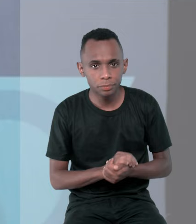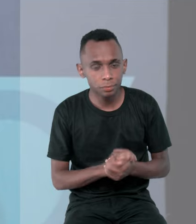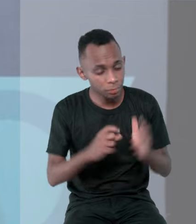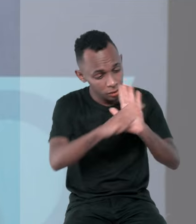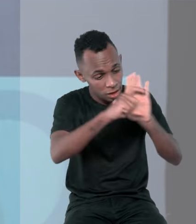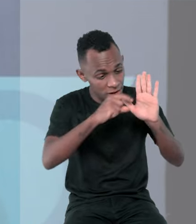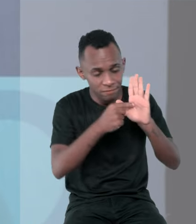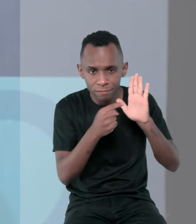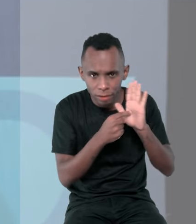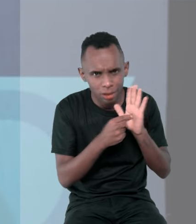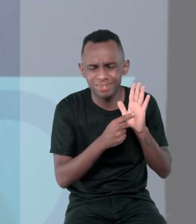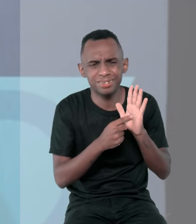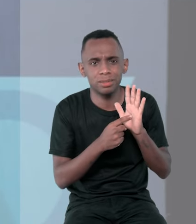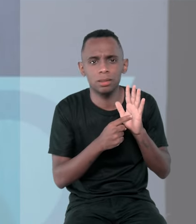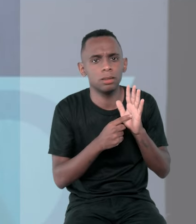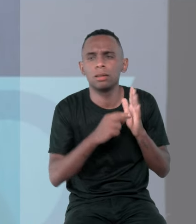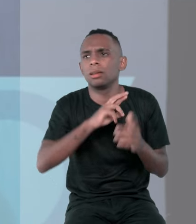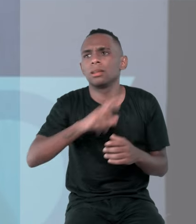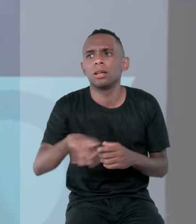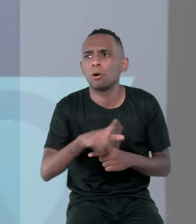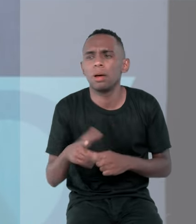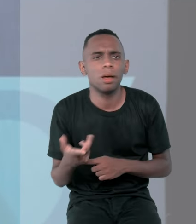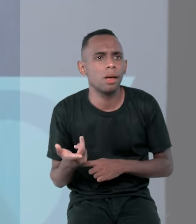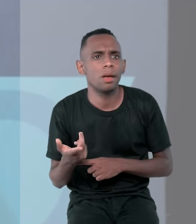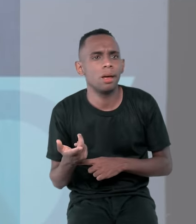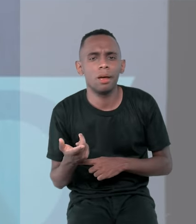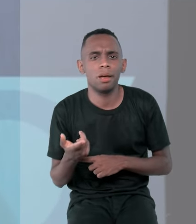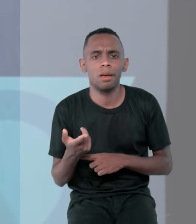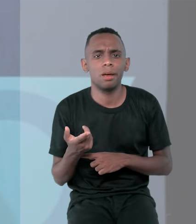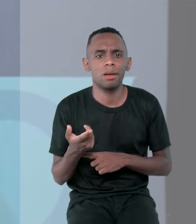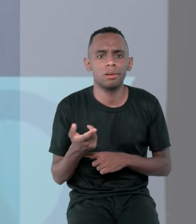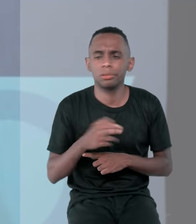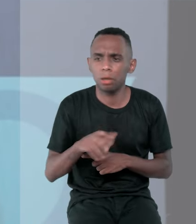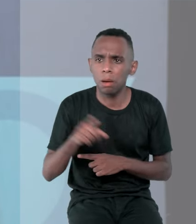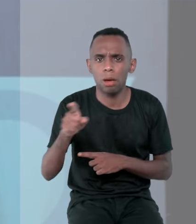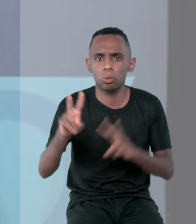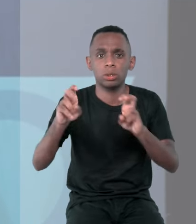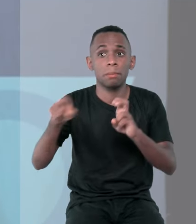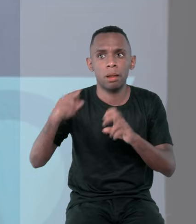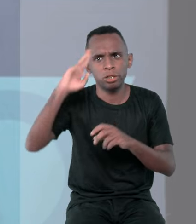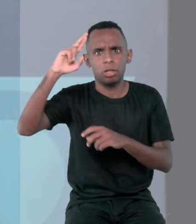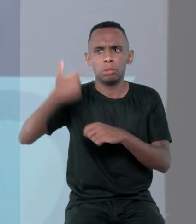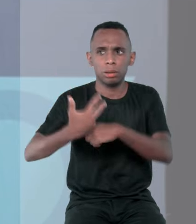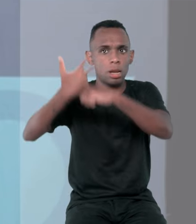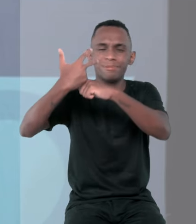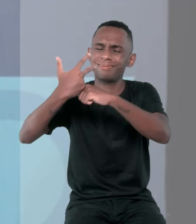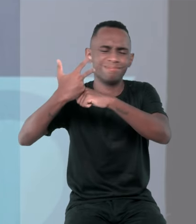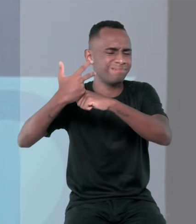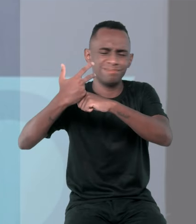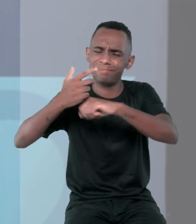como eu já disse, não tem a ver, né, com o que a diretora estava se referindo, e nem todas as outras